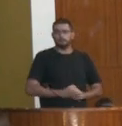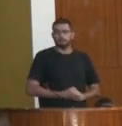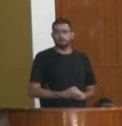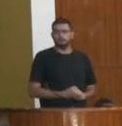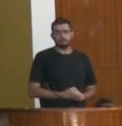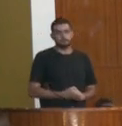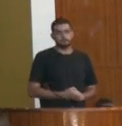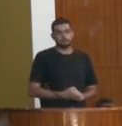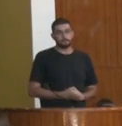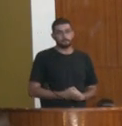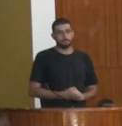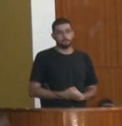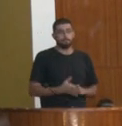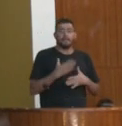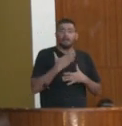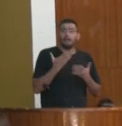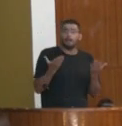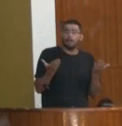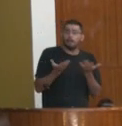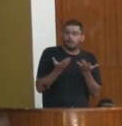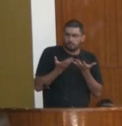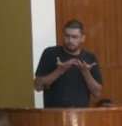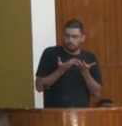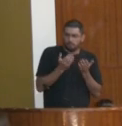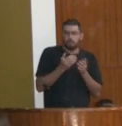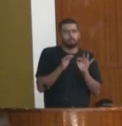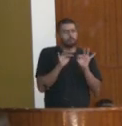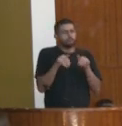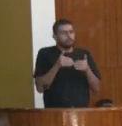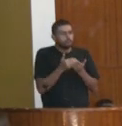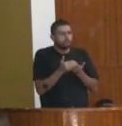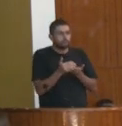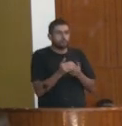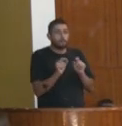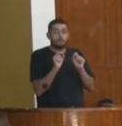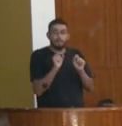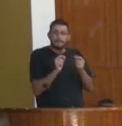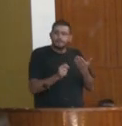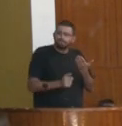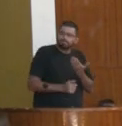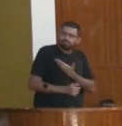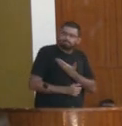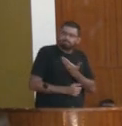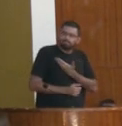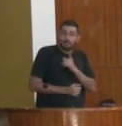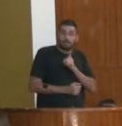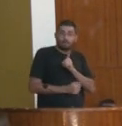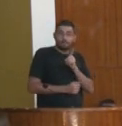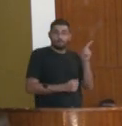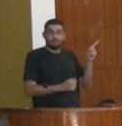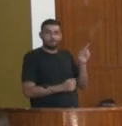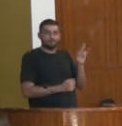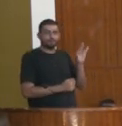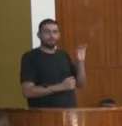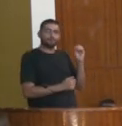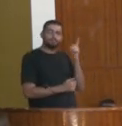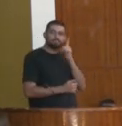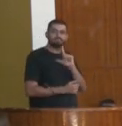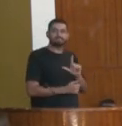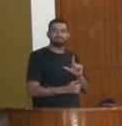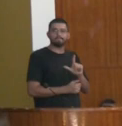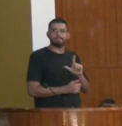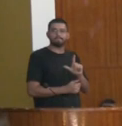vou passar a palavra agora para a gente finalizar para um amigo que eu fiz lá no Rio de Janeiro. Foi uma das pessoas